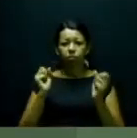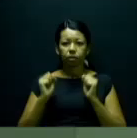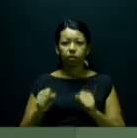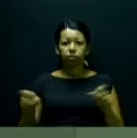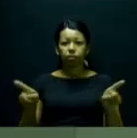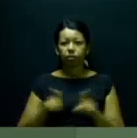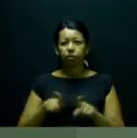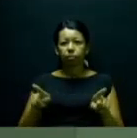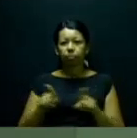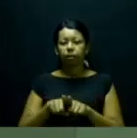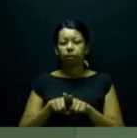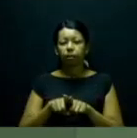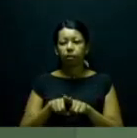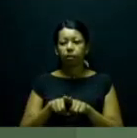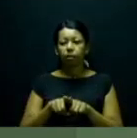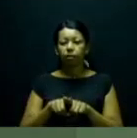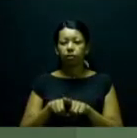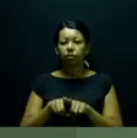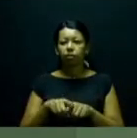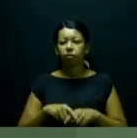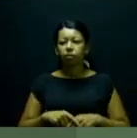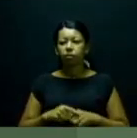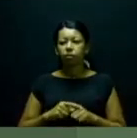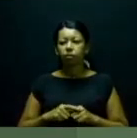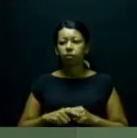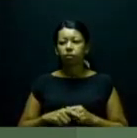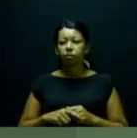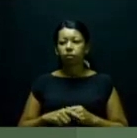também, eu não sei qual o mecanismo,